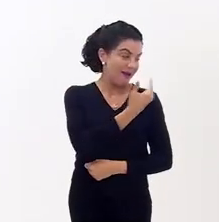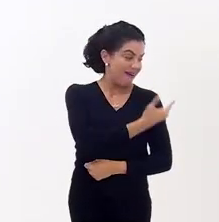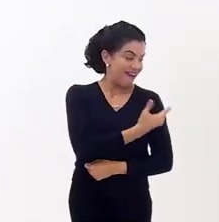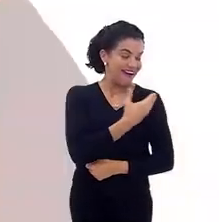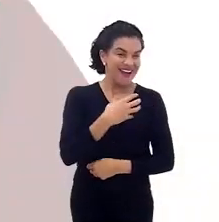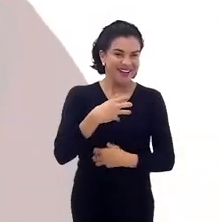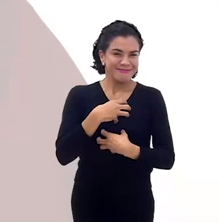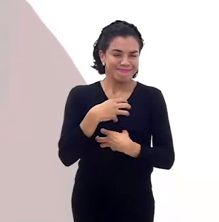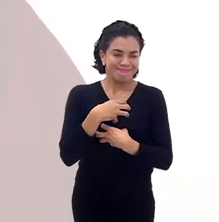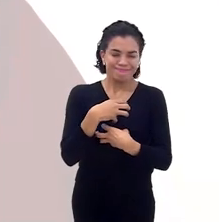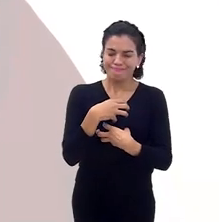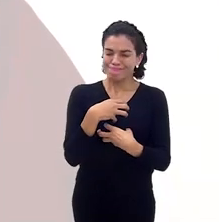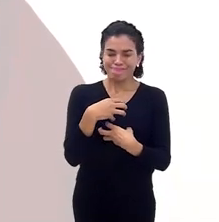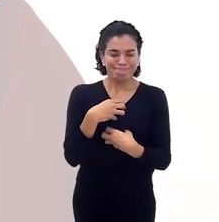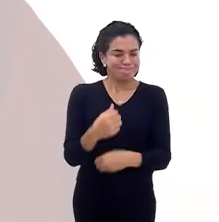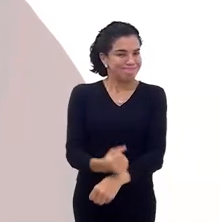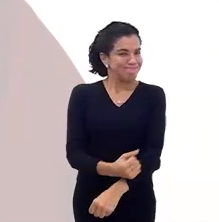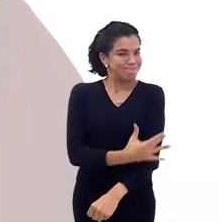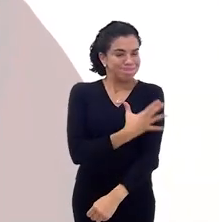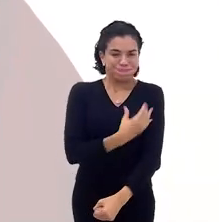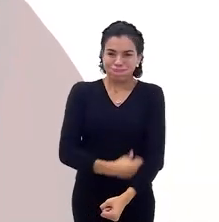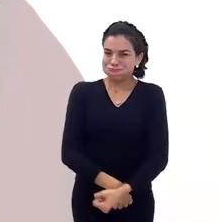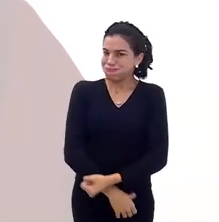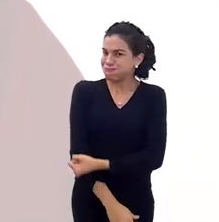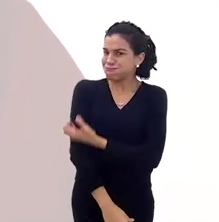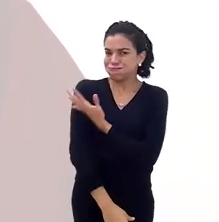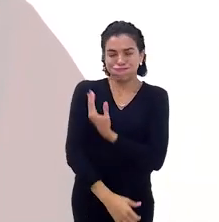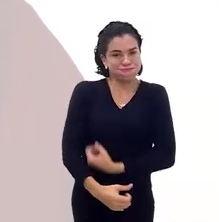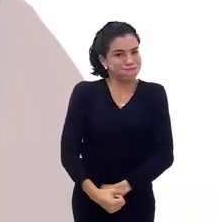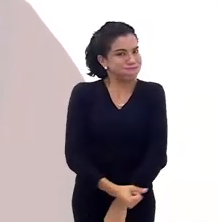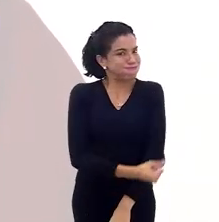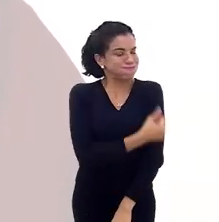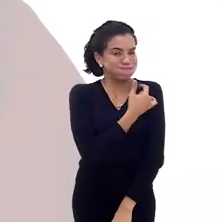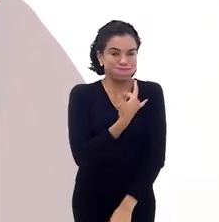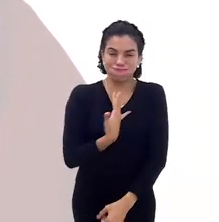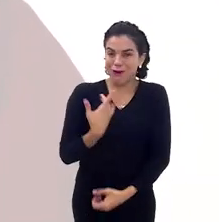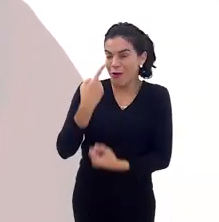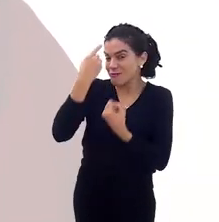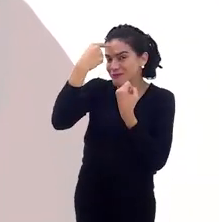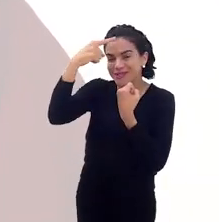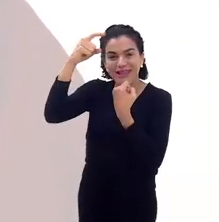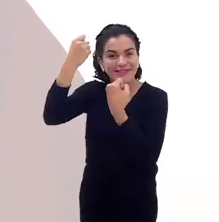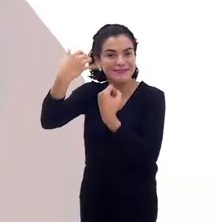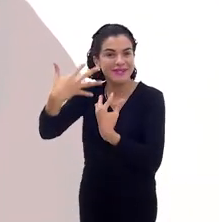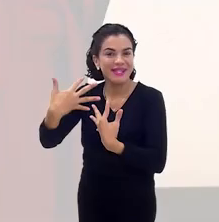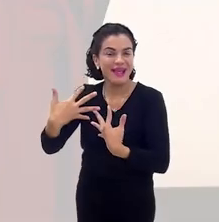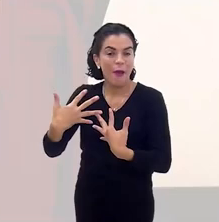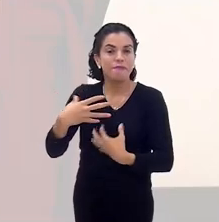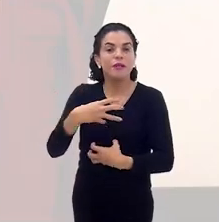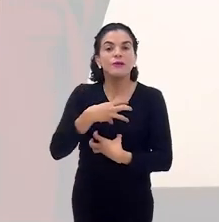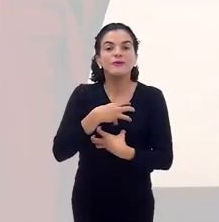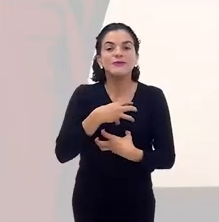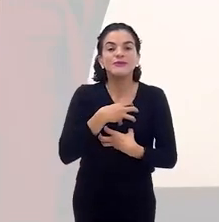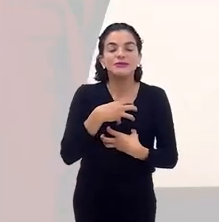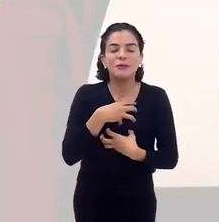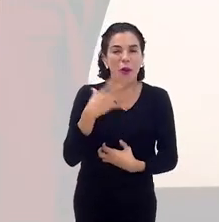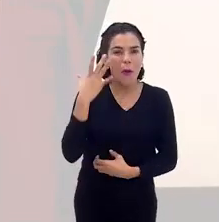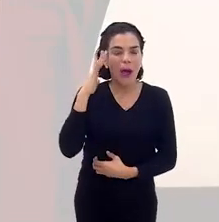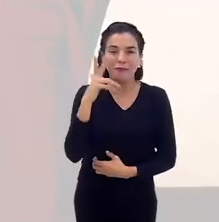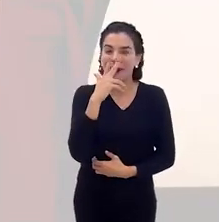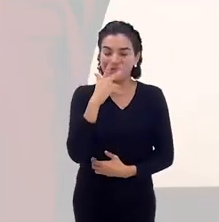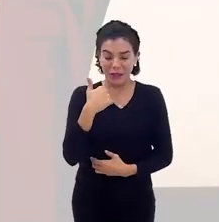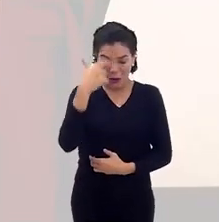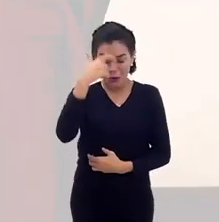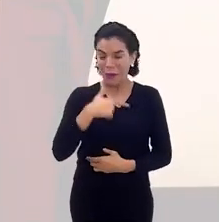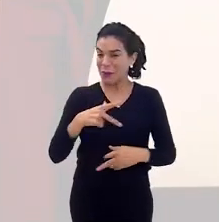3 horas, para mim é uma emoção e eu não sei te dizer, eu